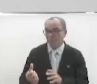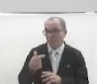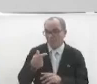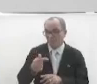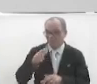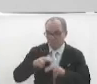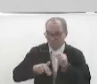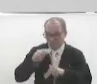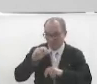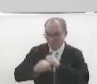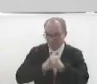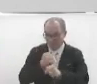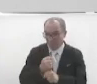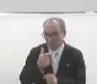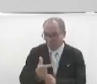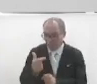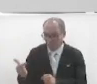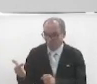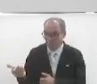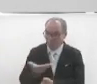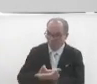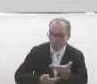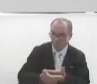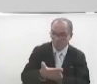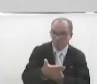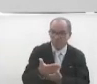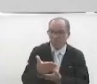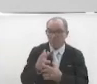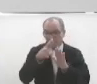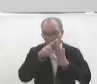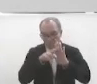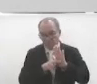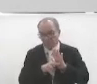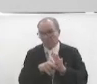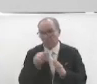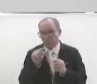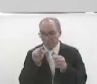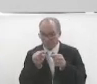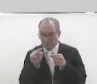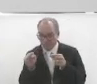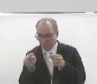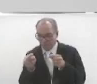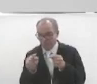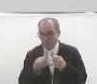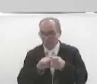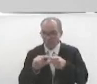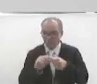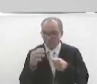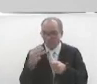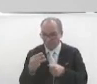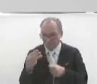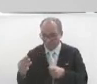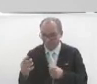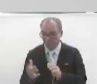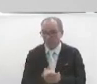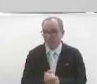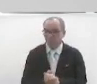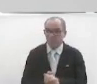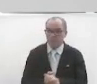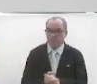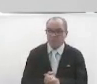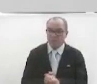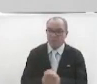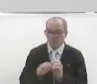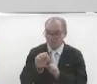17 de junho de 2022 passando a ter a seguinte redação: artigo 33 o